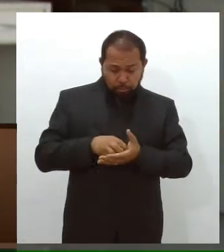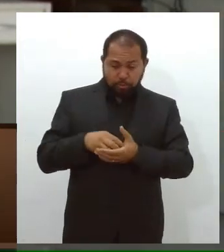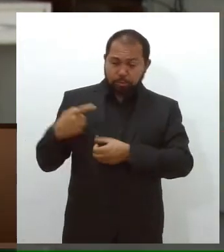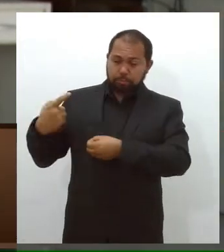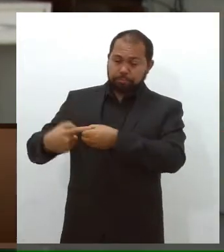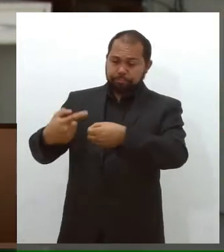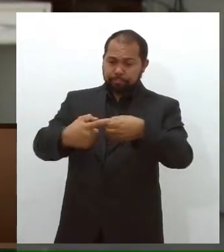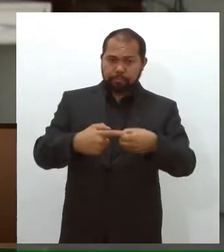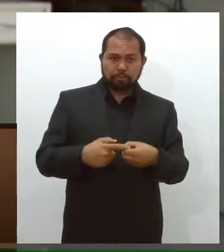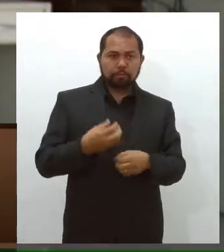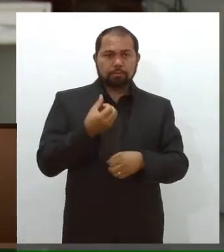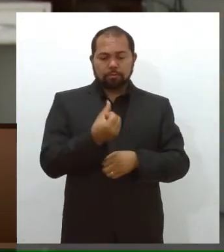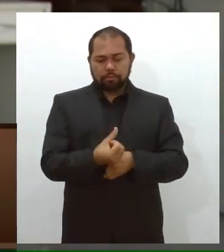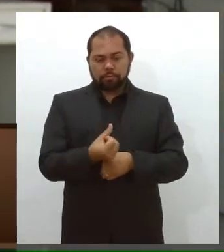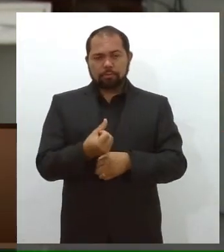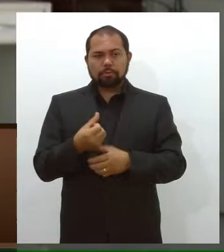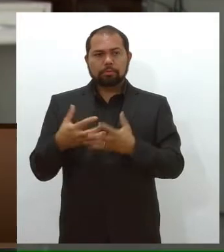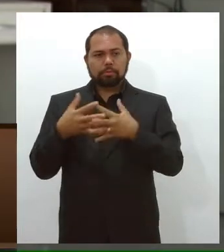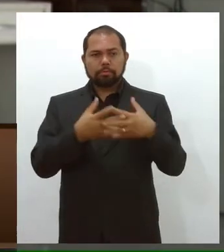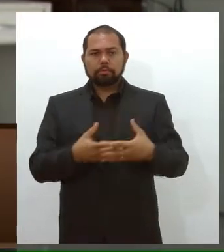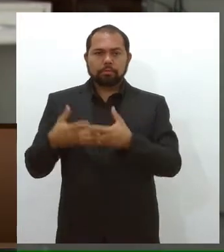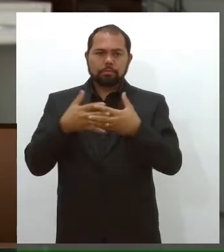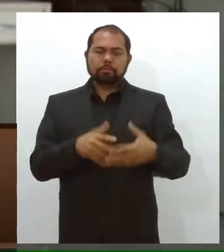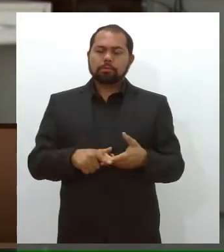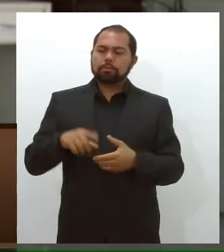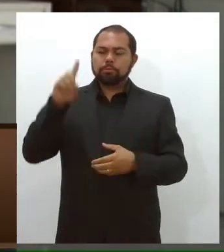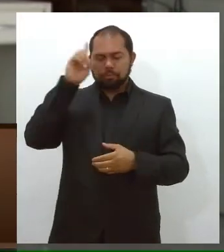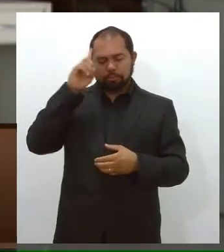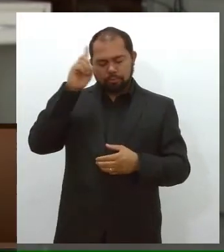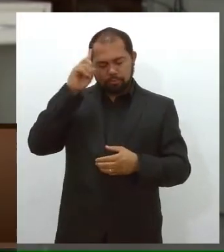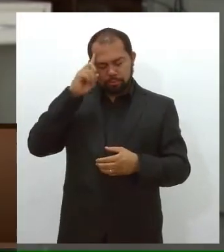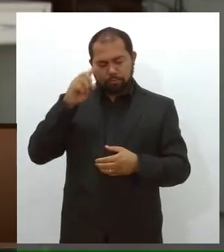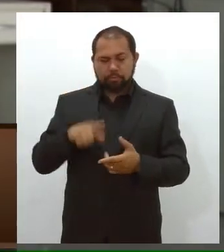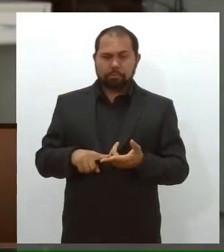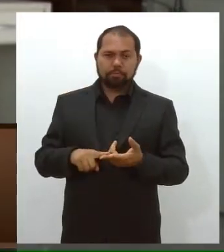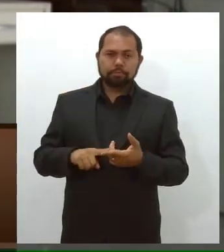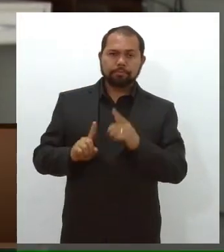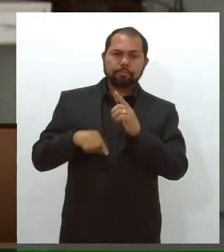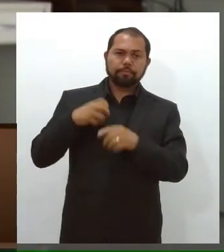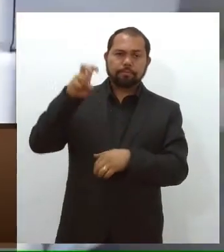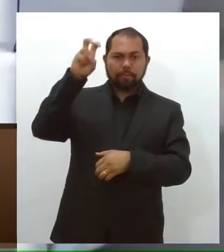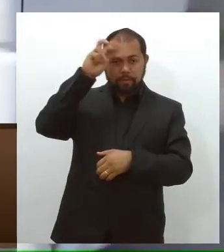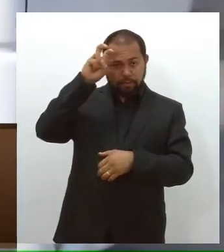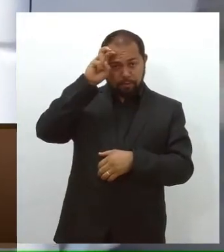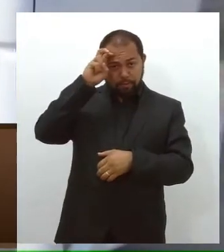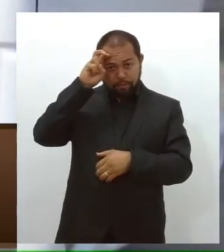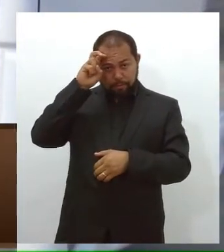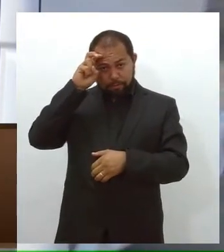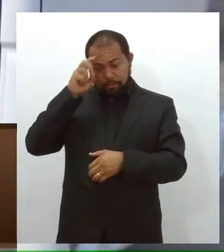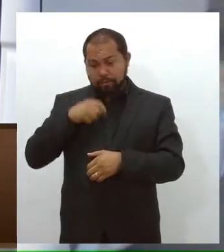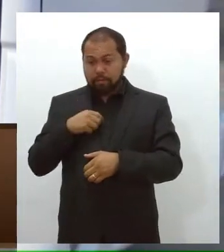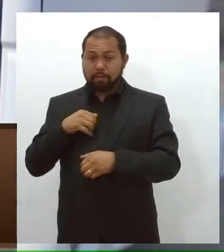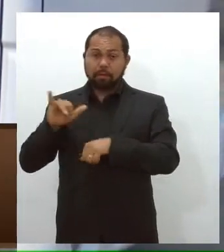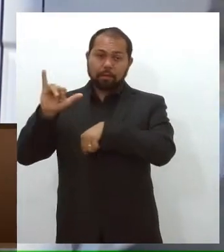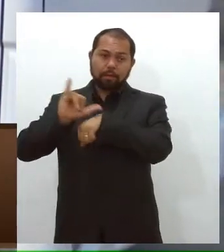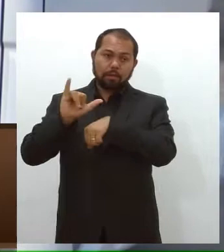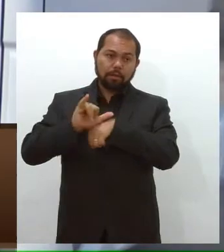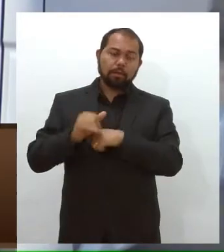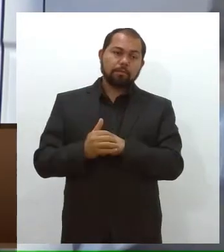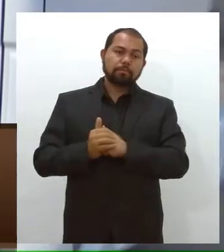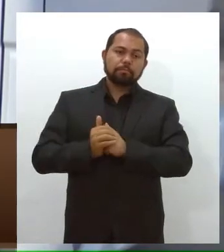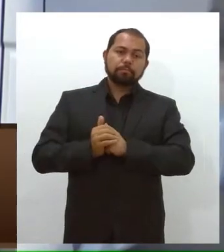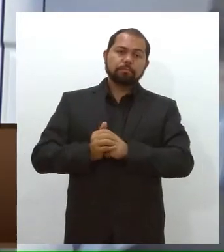dia, cada caminhão com 2 zonas. A partir da quinta-feira são distribuídas as zonas da capital. Por dia, 6 caminhões